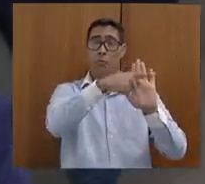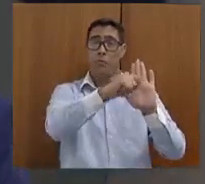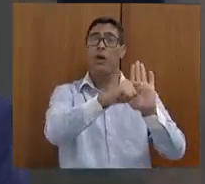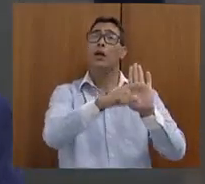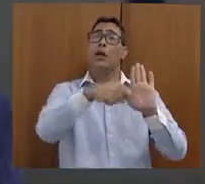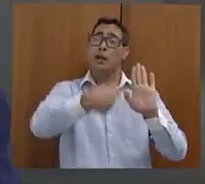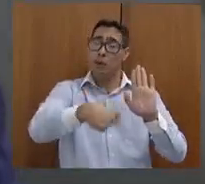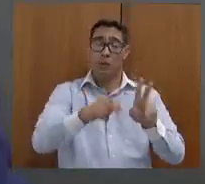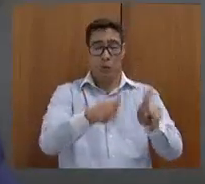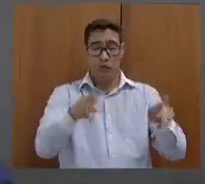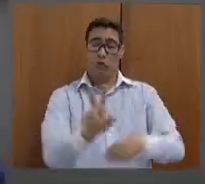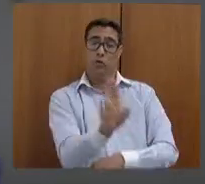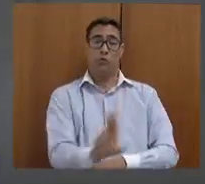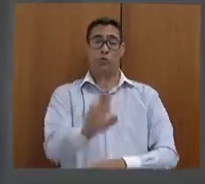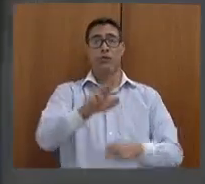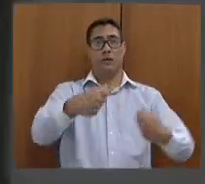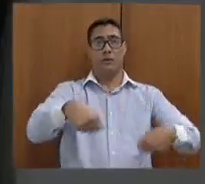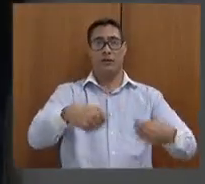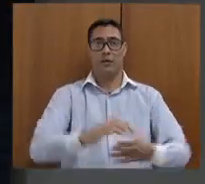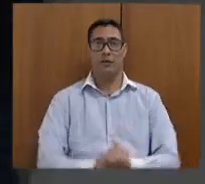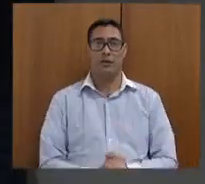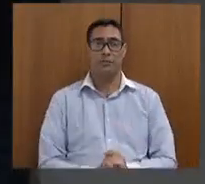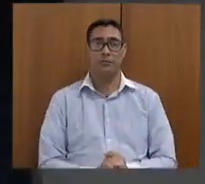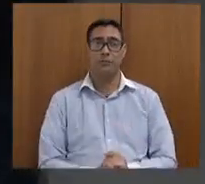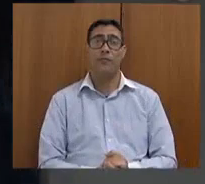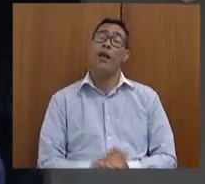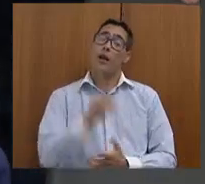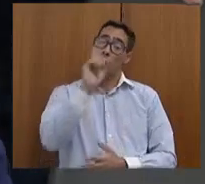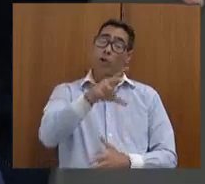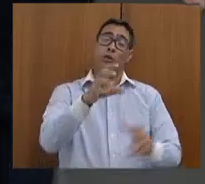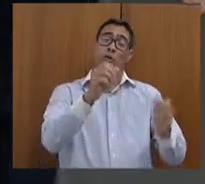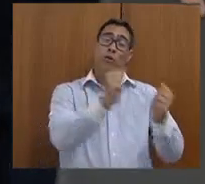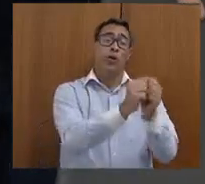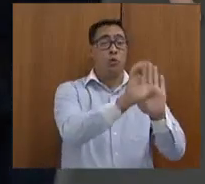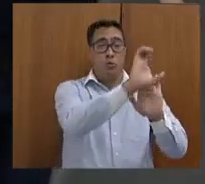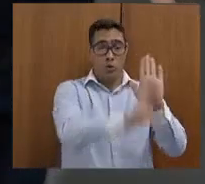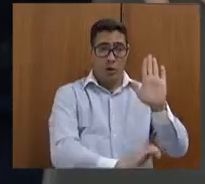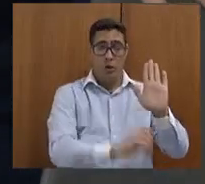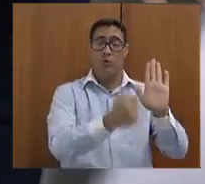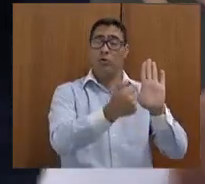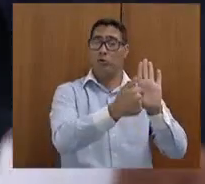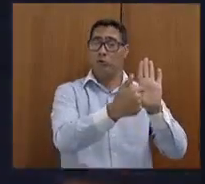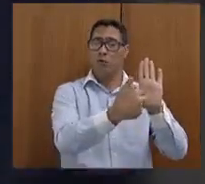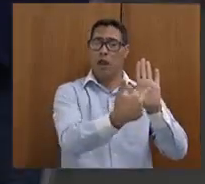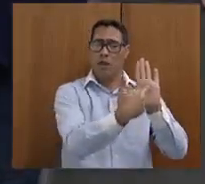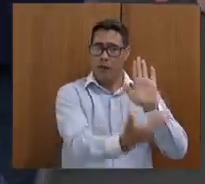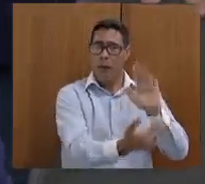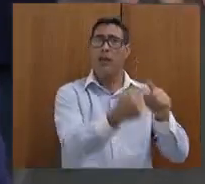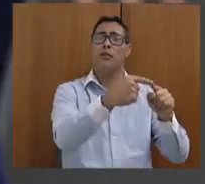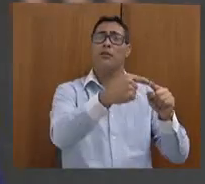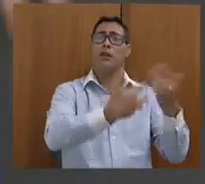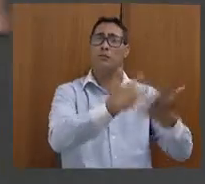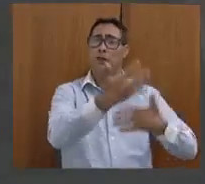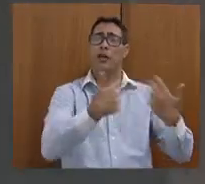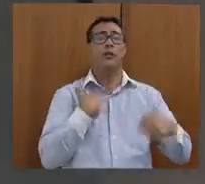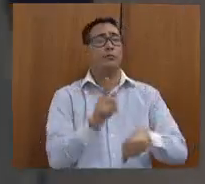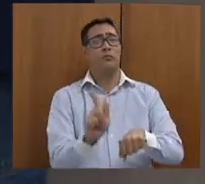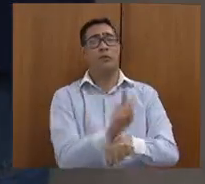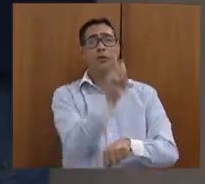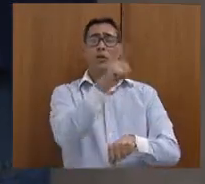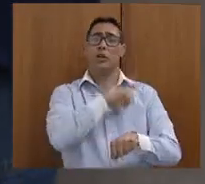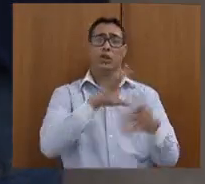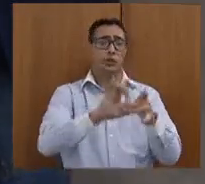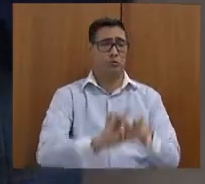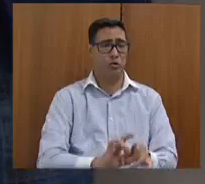ser trabalhado pelos professores em sala de aula junto com currículo nós durante essa o nosso trabalho a nossa gestão nós